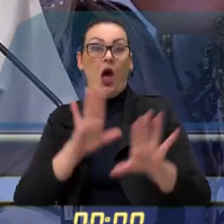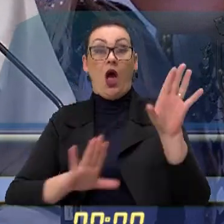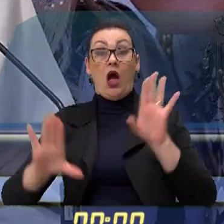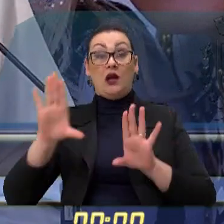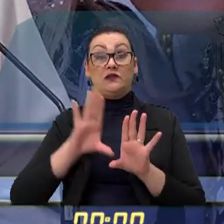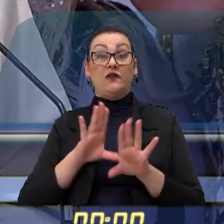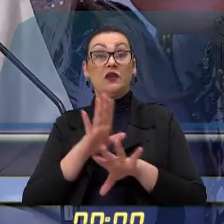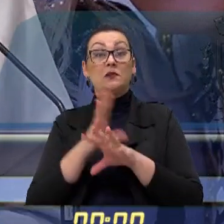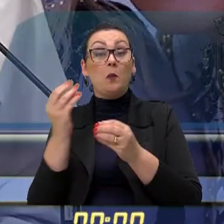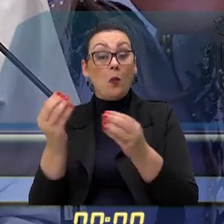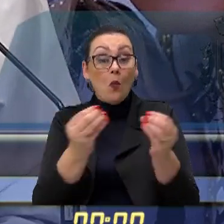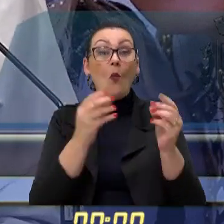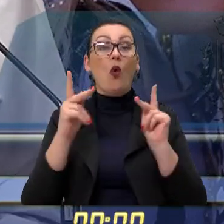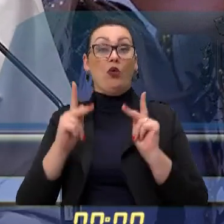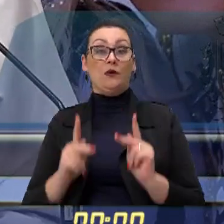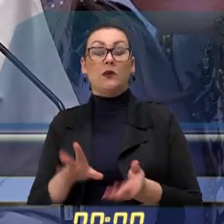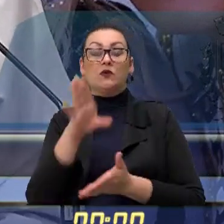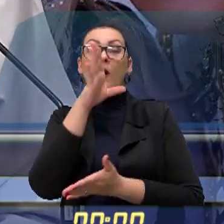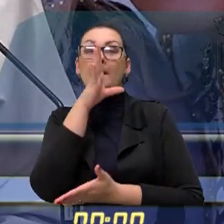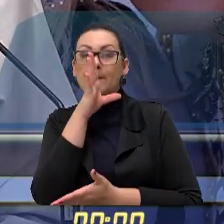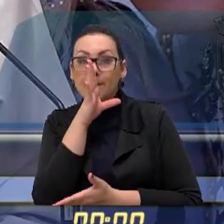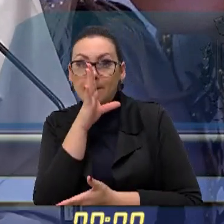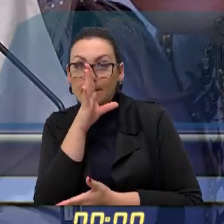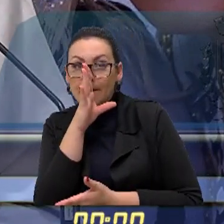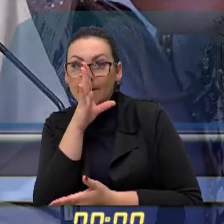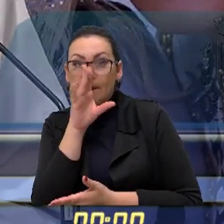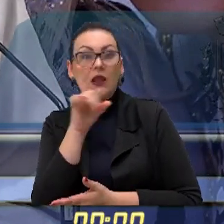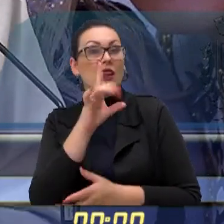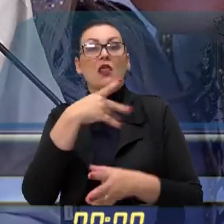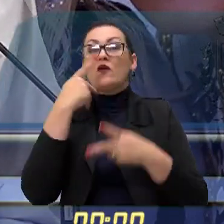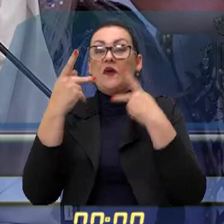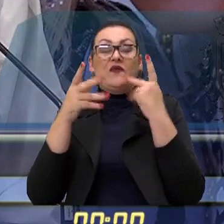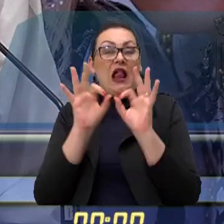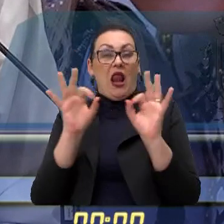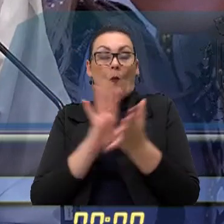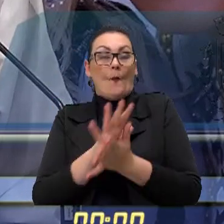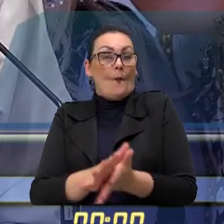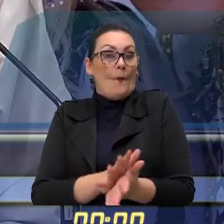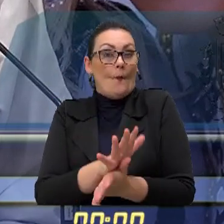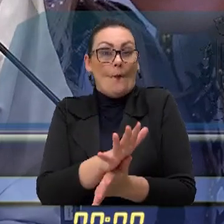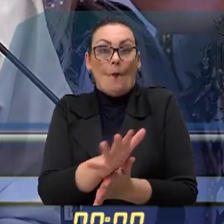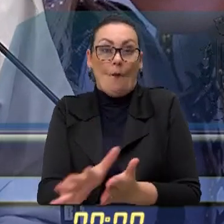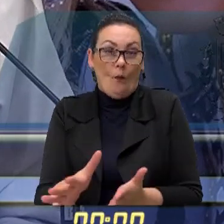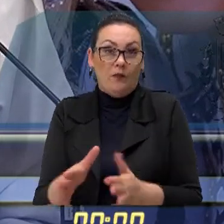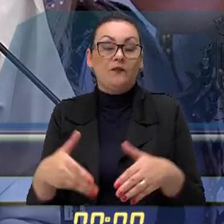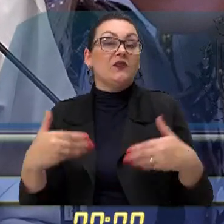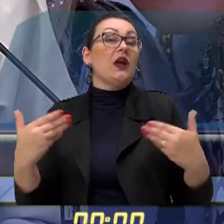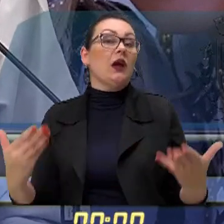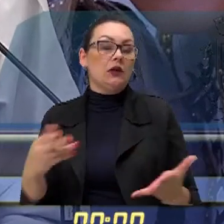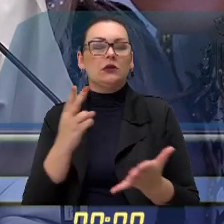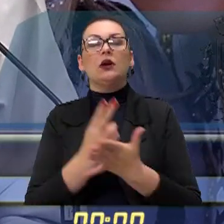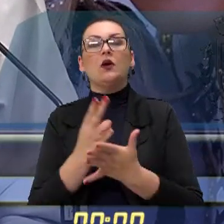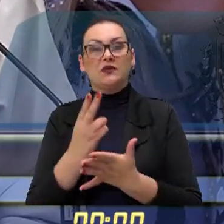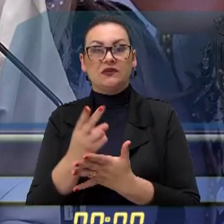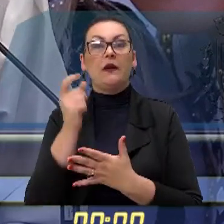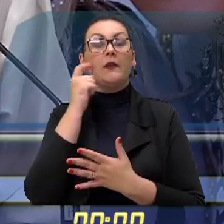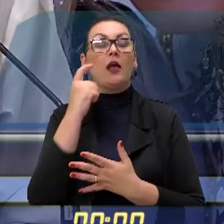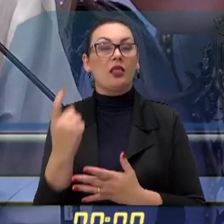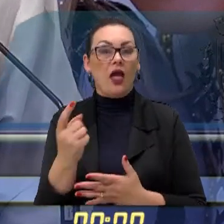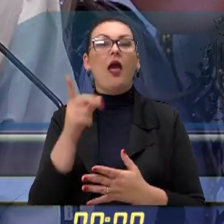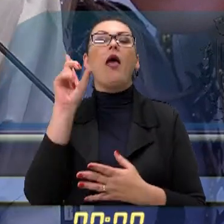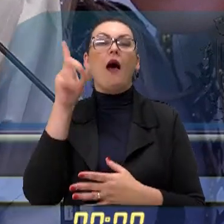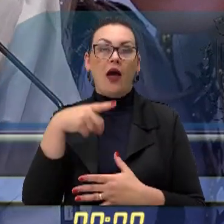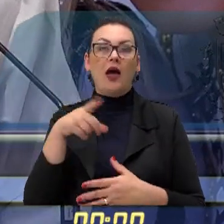são a ampla maioria silenciosa, que não se manifesta. Então, sempre, o intuito